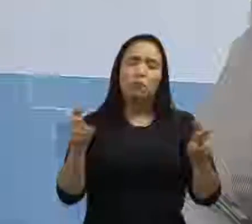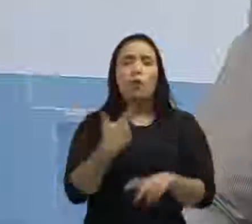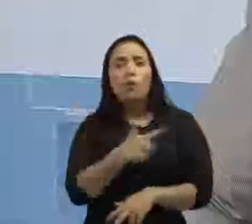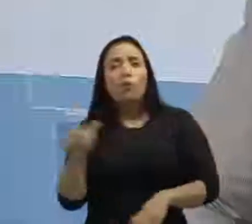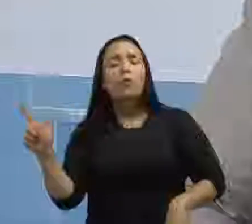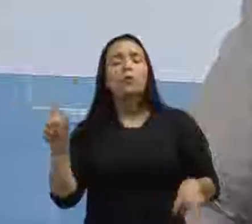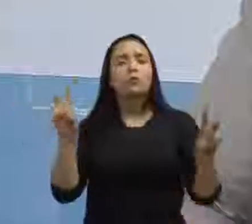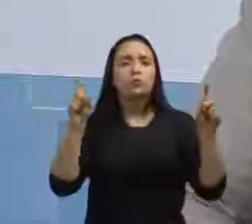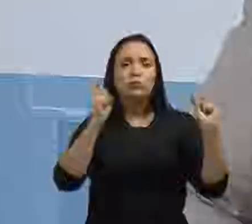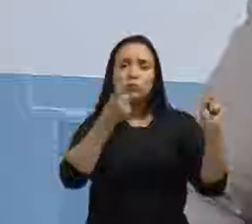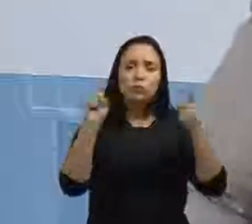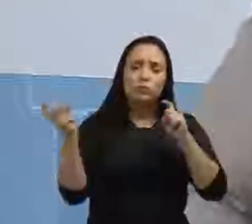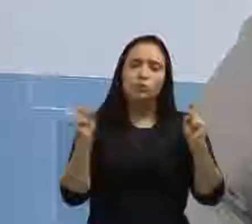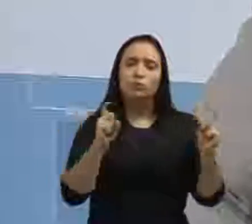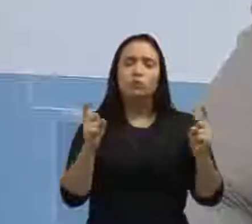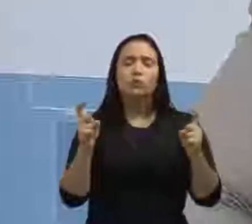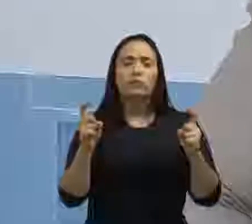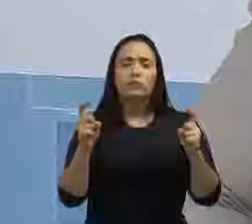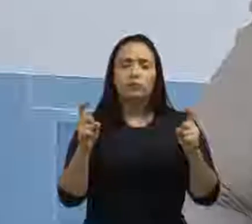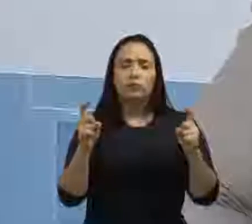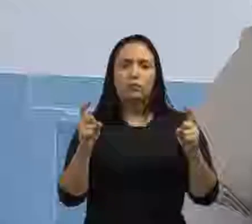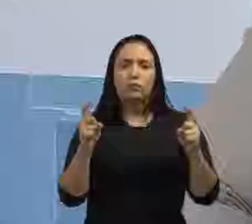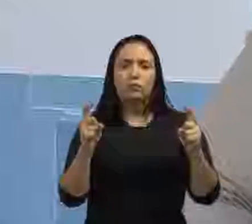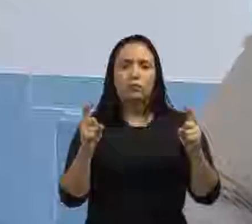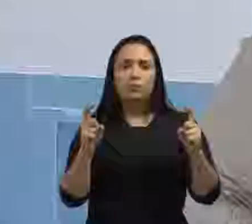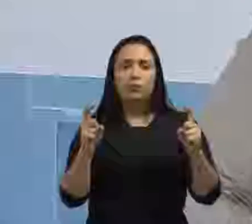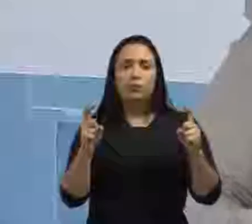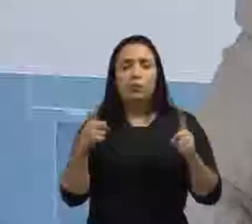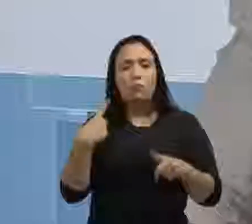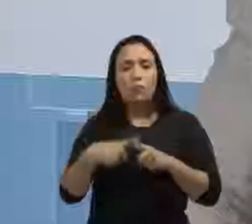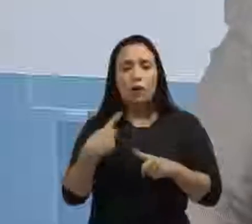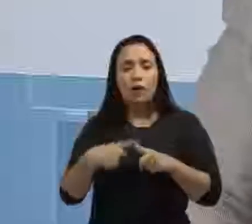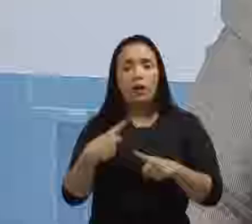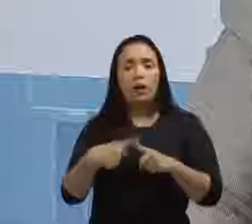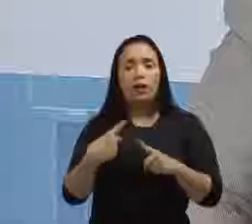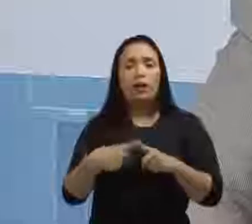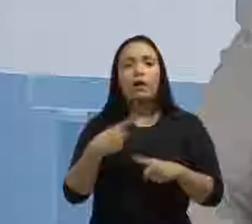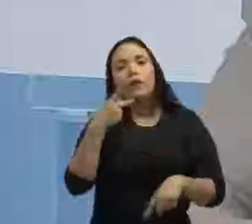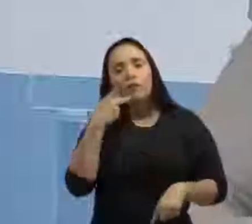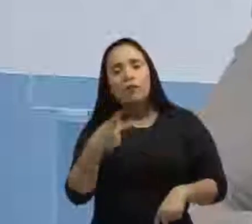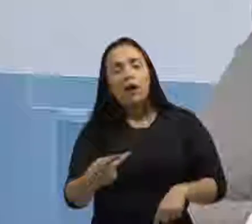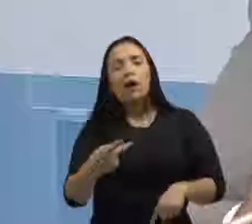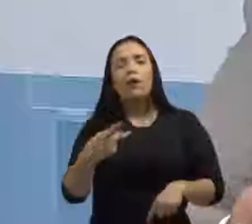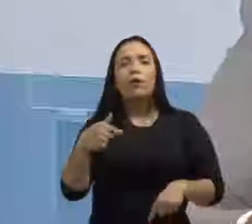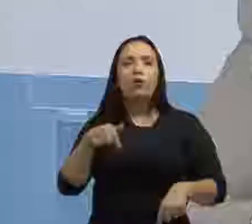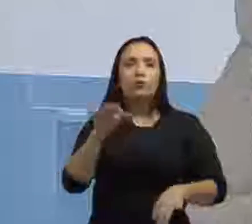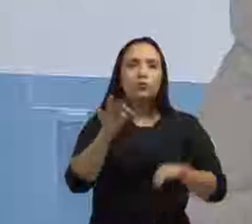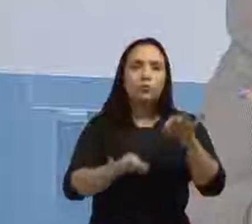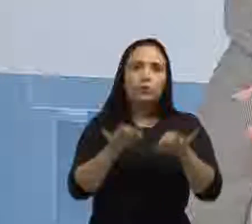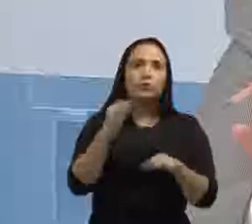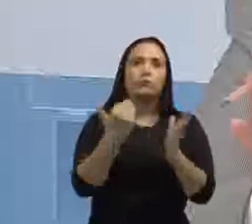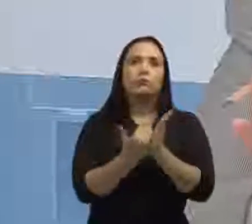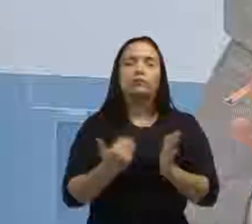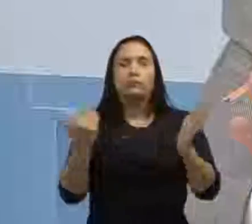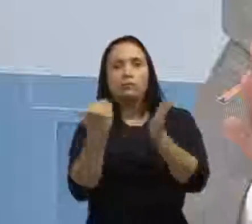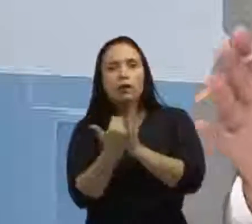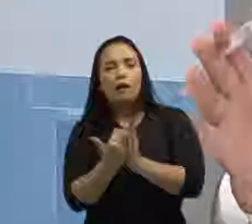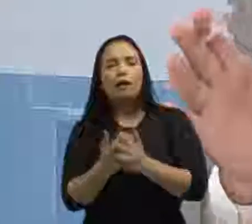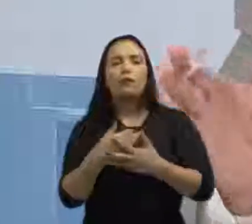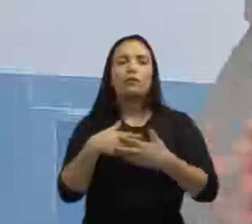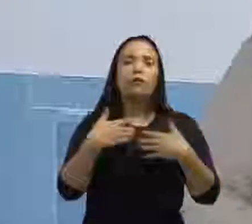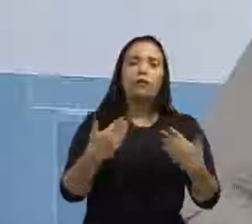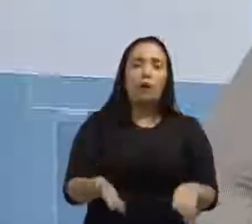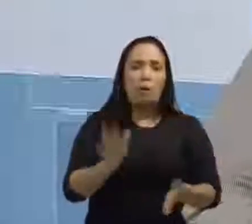outra discussão, que nós estamos, né, Luiz, no estado policialesco, que a justiça está já gerando, você pode partir daí.